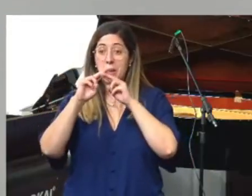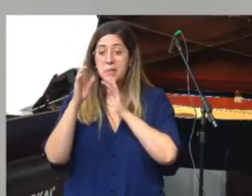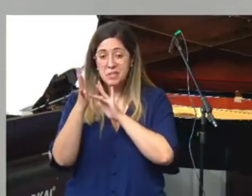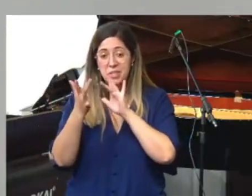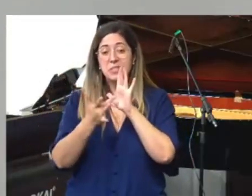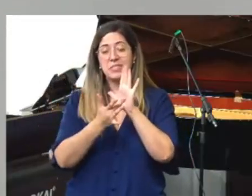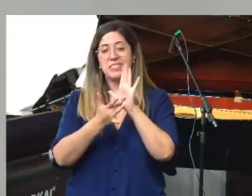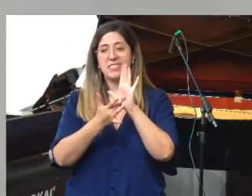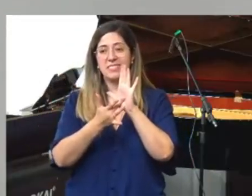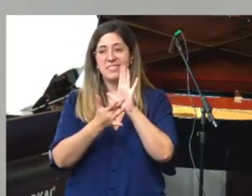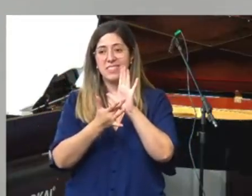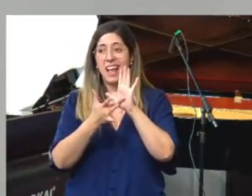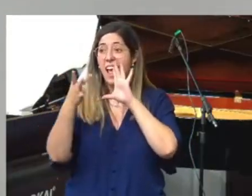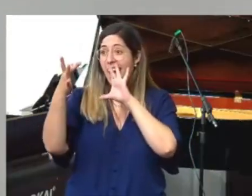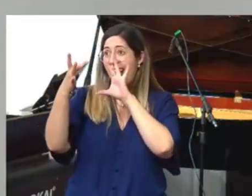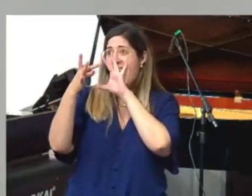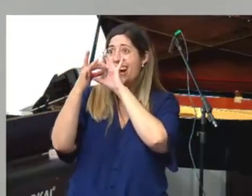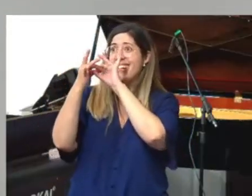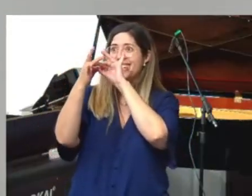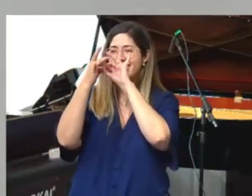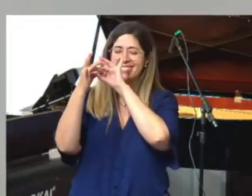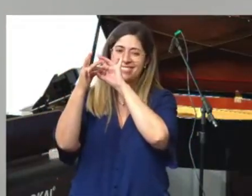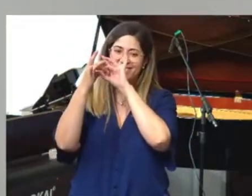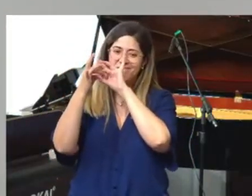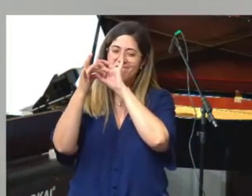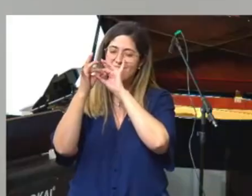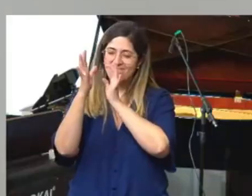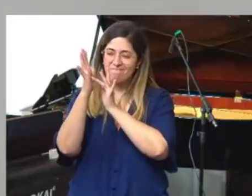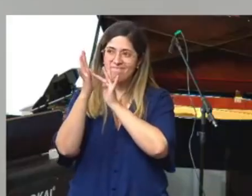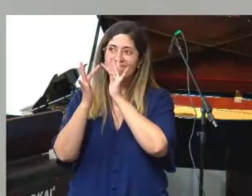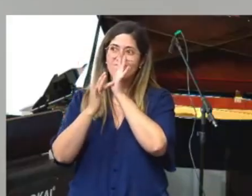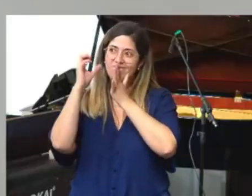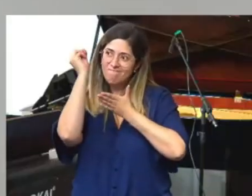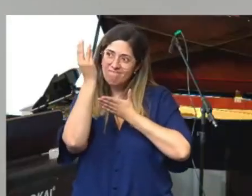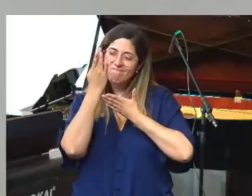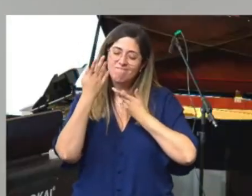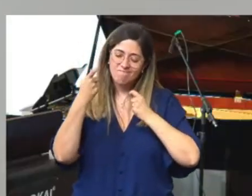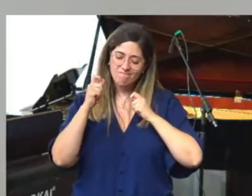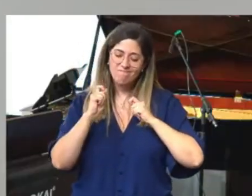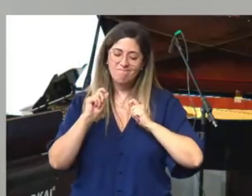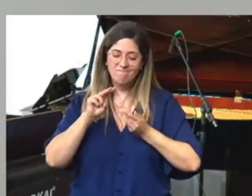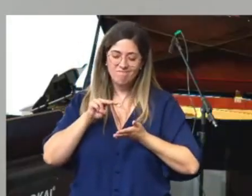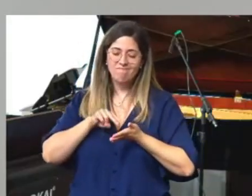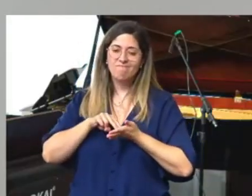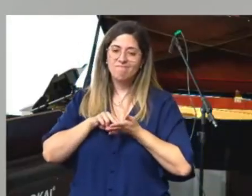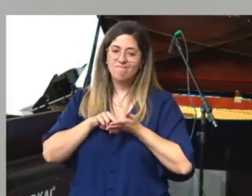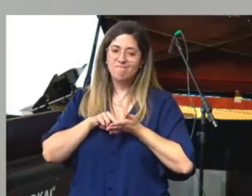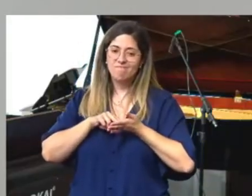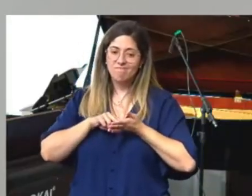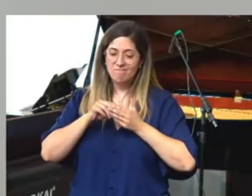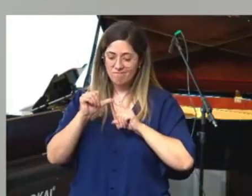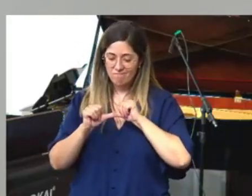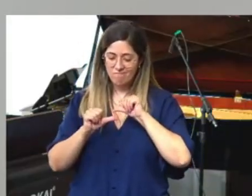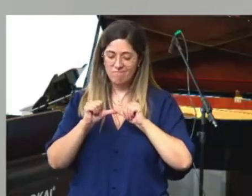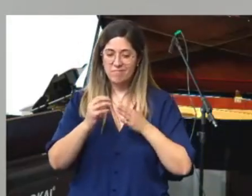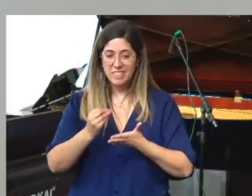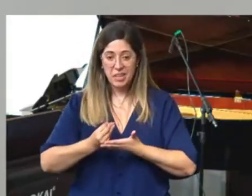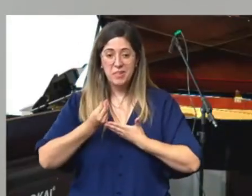Cristo, em nossa união com Cristo, para darmos estes passos de mudança de